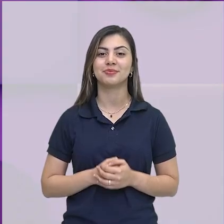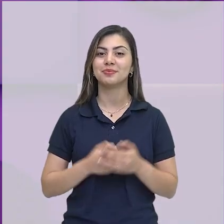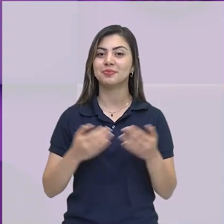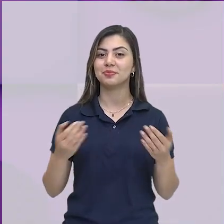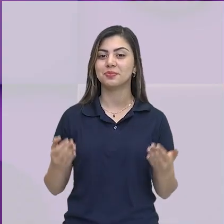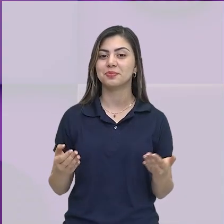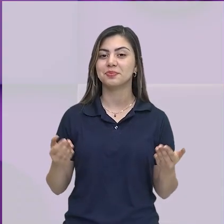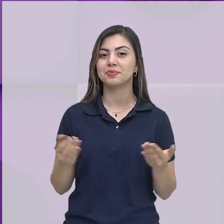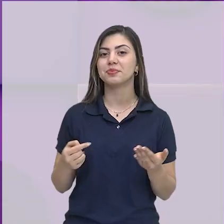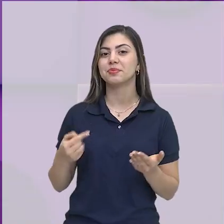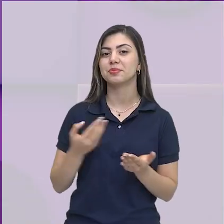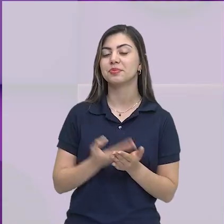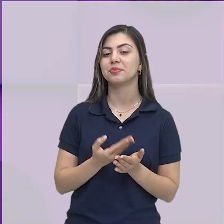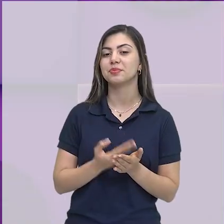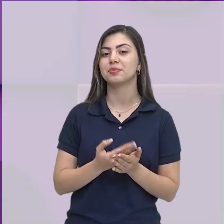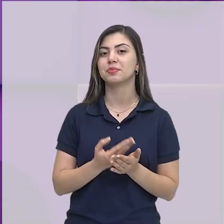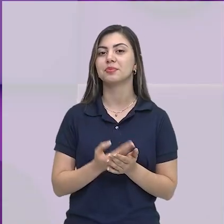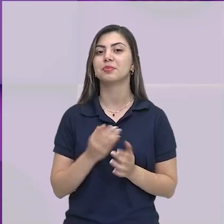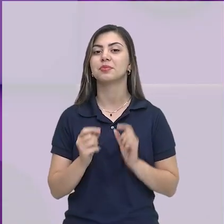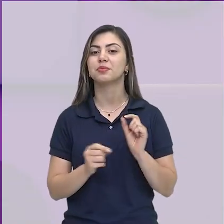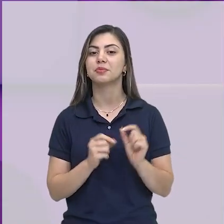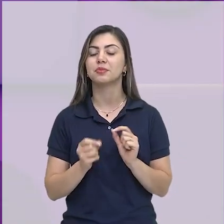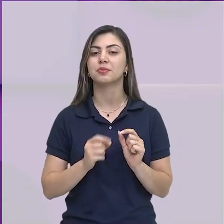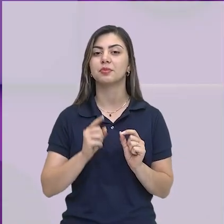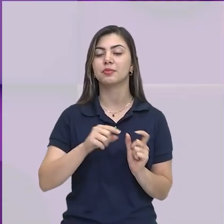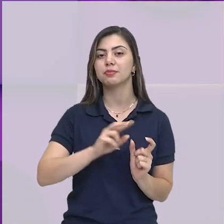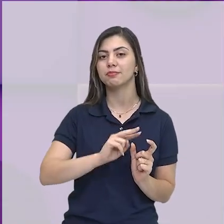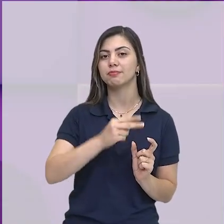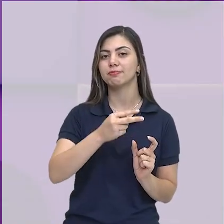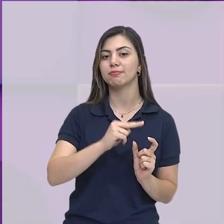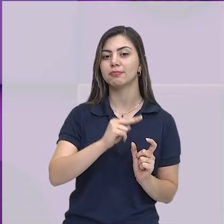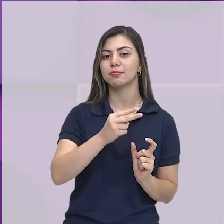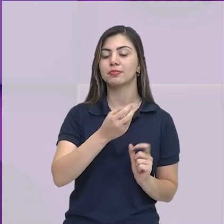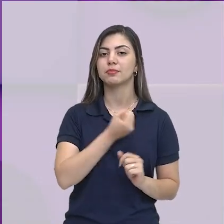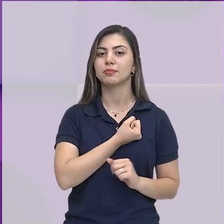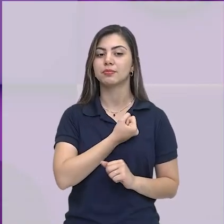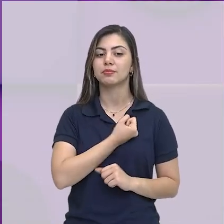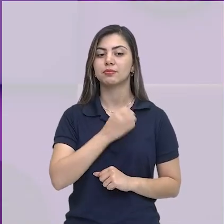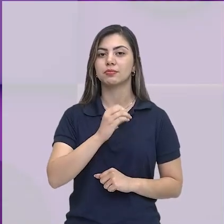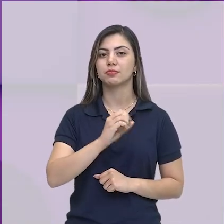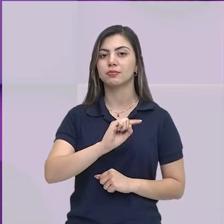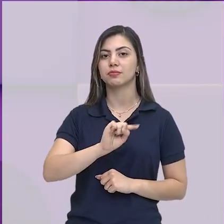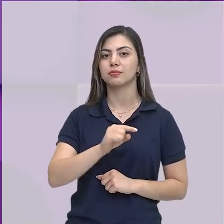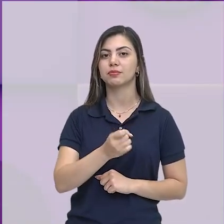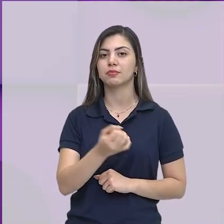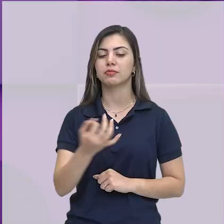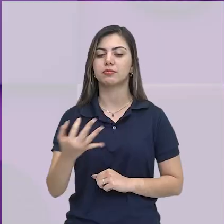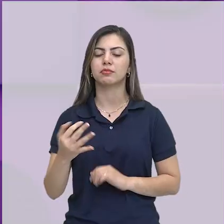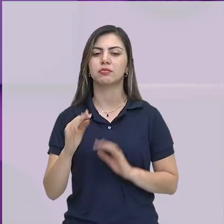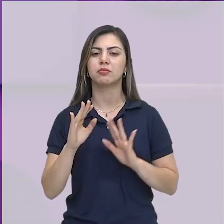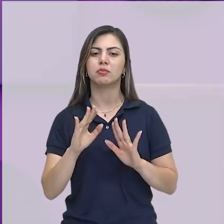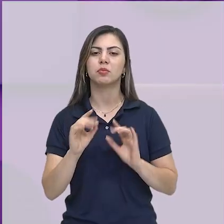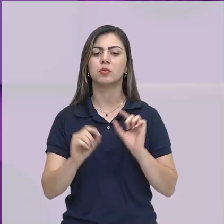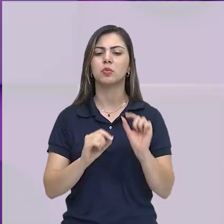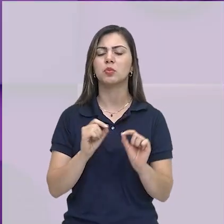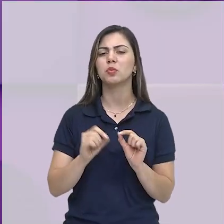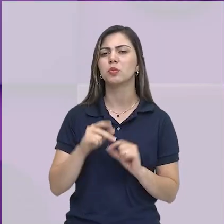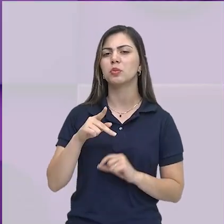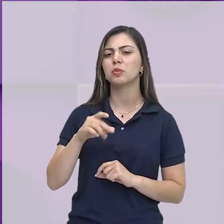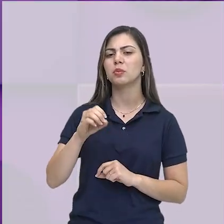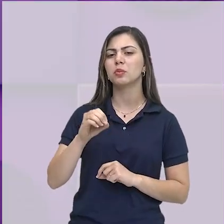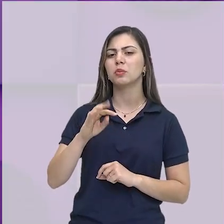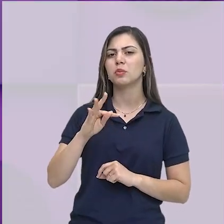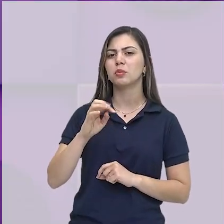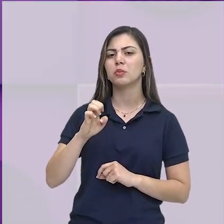Vamos falar de potência com números decimais. Mas o que vem a ser